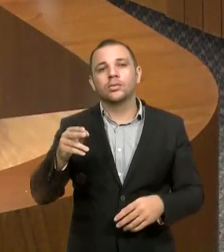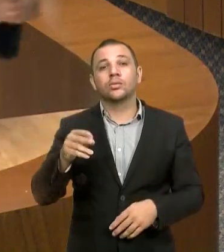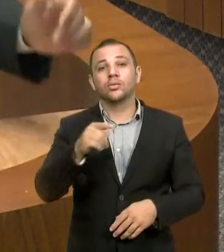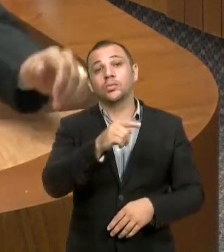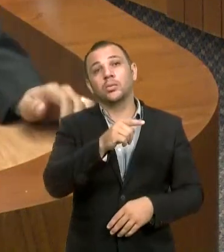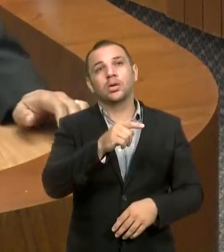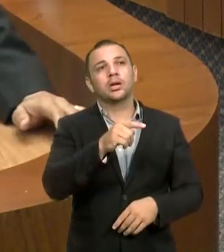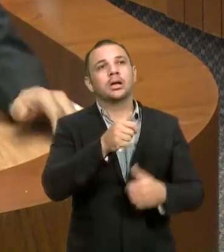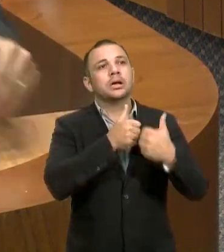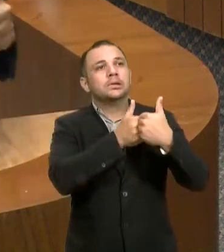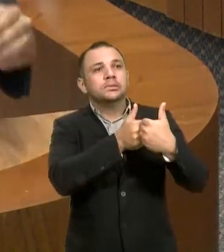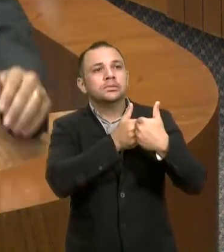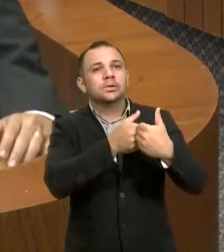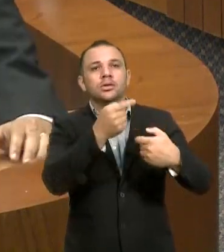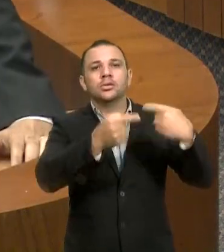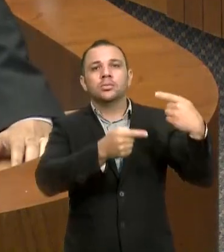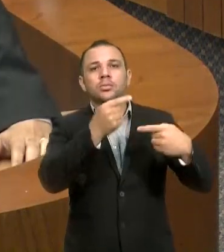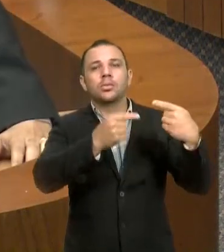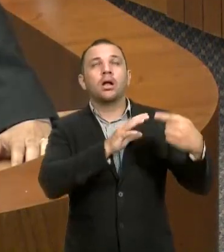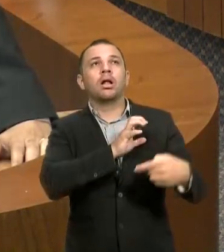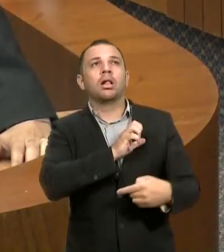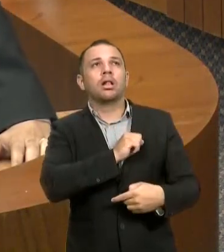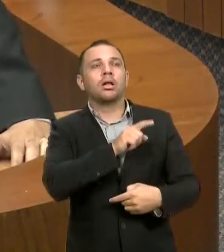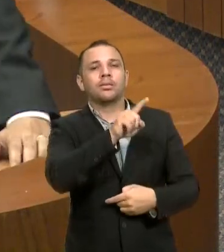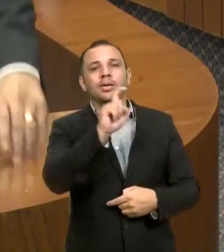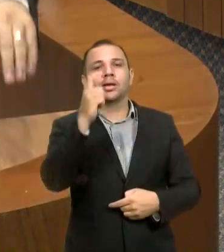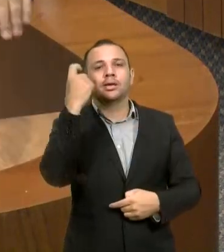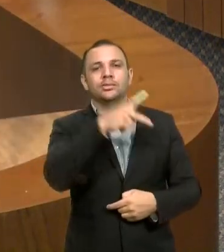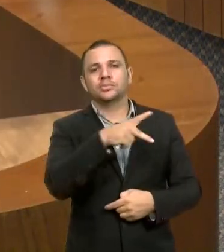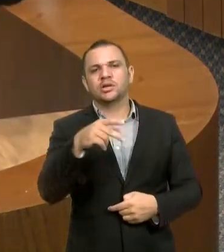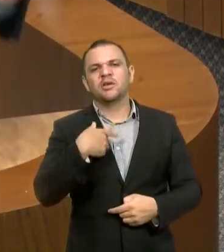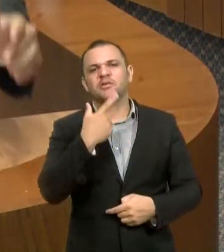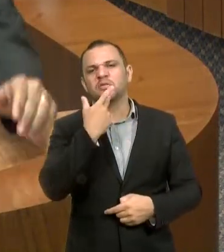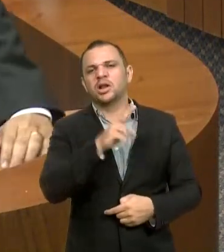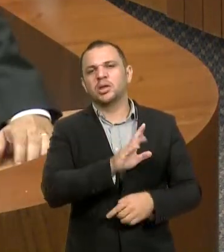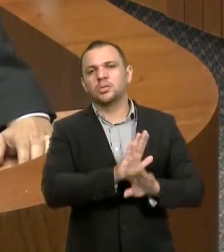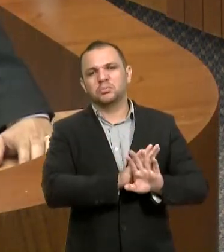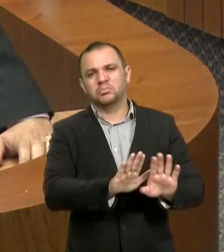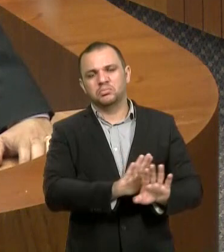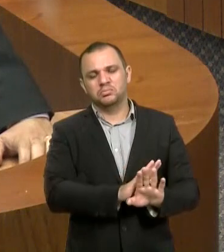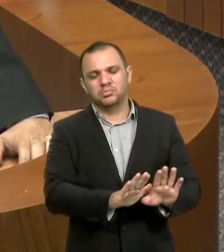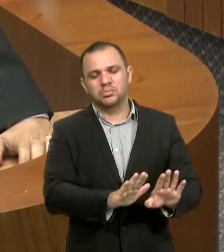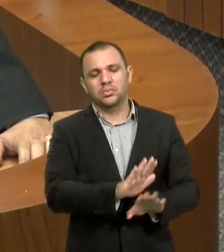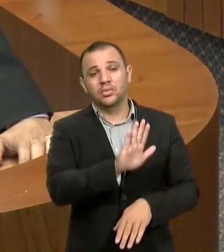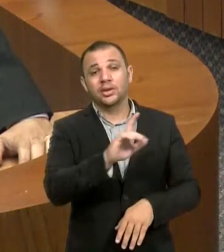né? Um ex-presidente, que eu não quero aqui nem mencionar o nome, mas até o ex-presidente